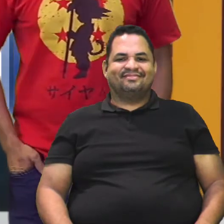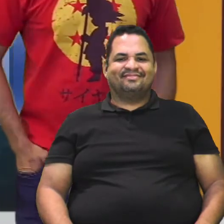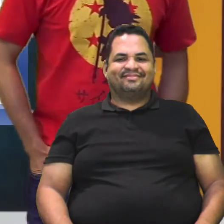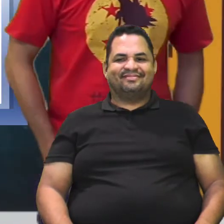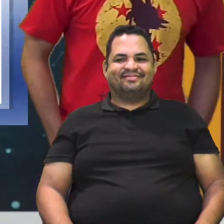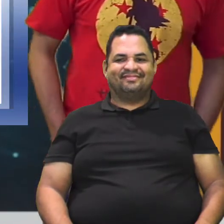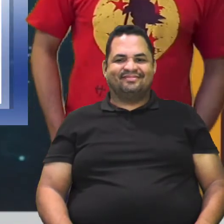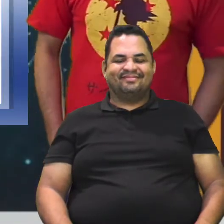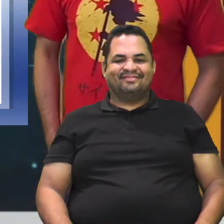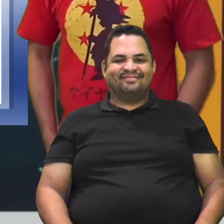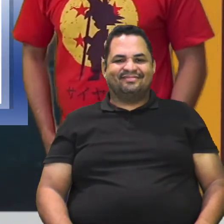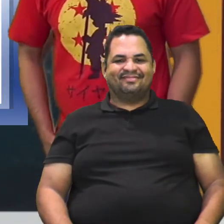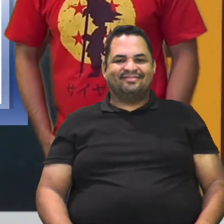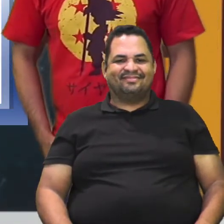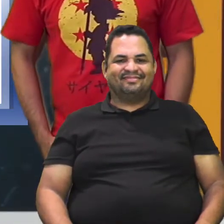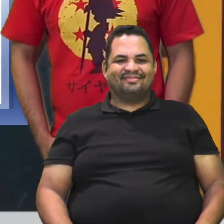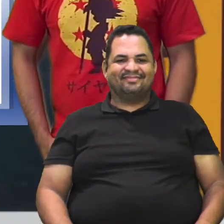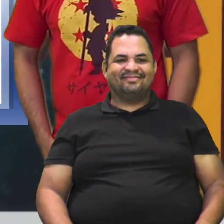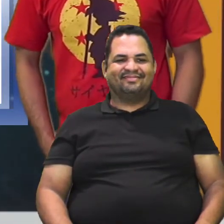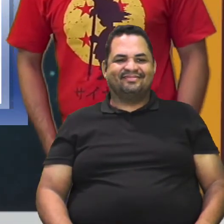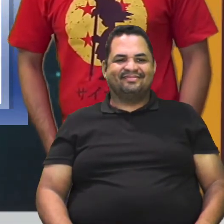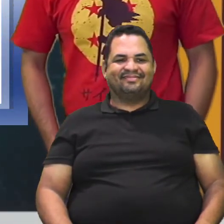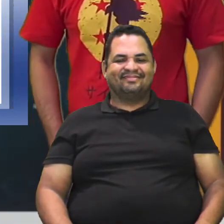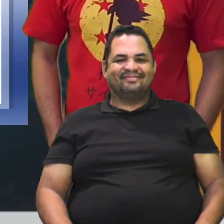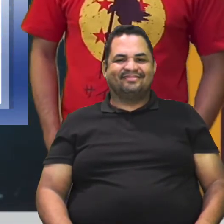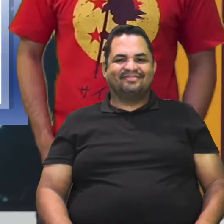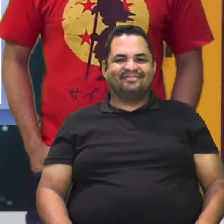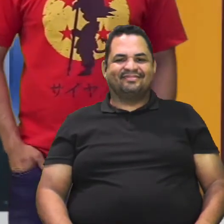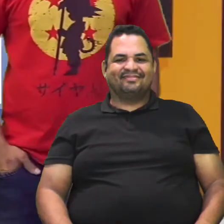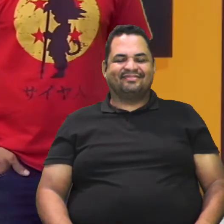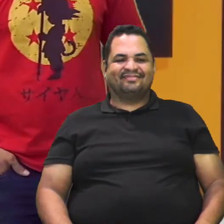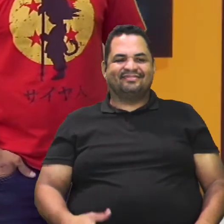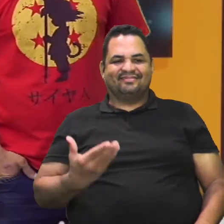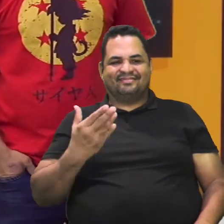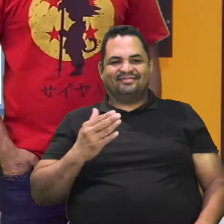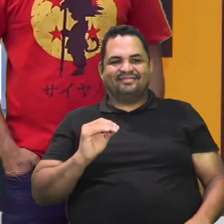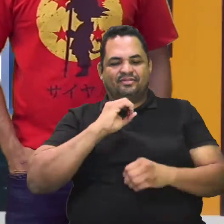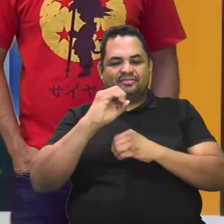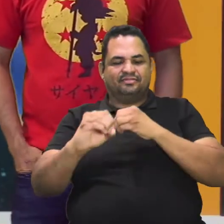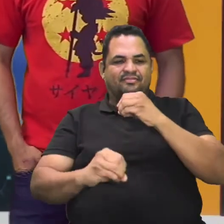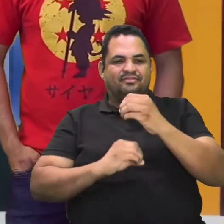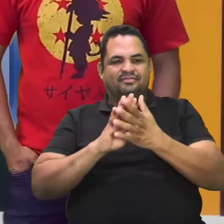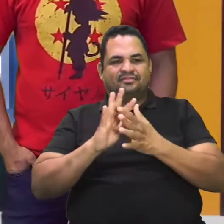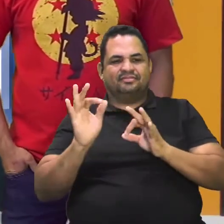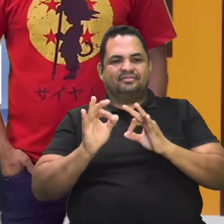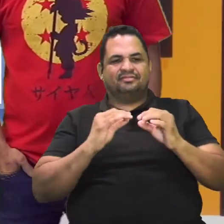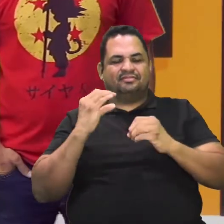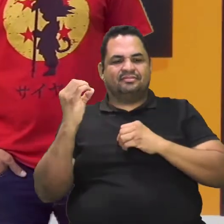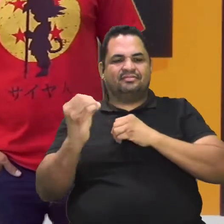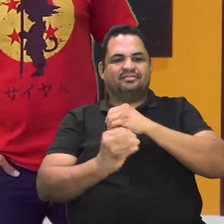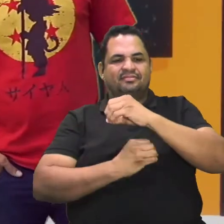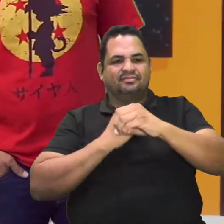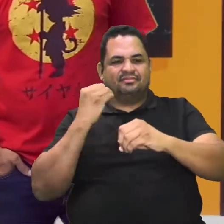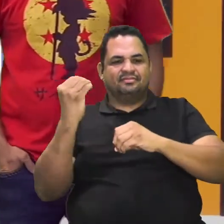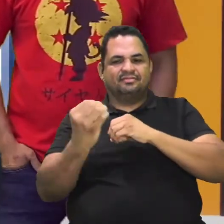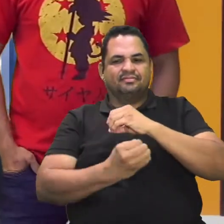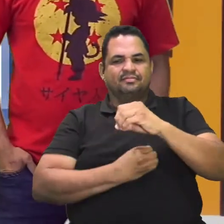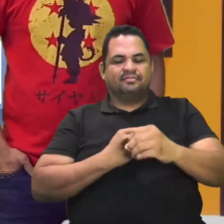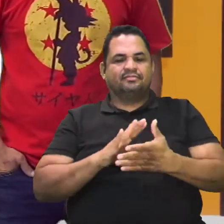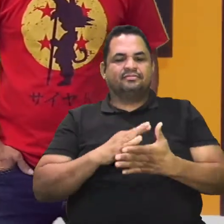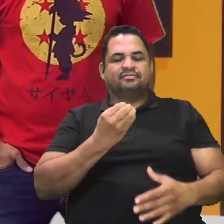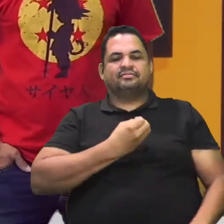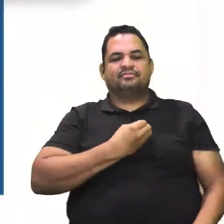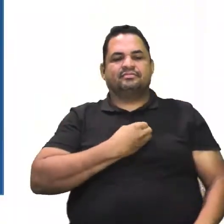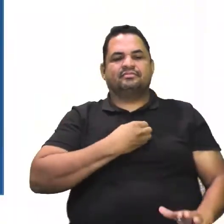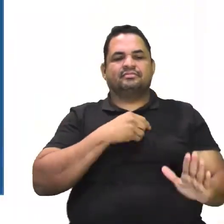bem. Isso. Né? Olha lá, mais um clique. Então, na órbita dos planetas, a gente tem um formato elíptico. Vamos à pergunta de número